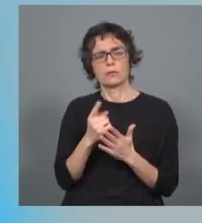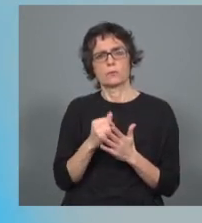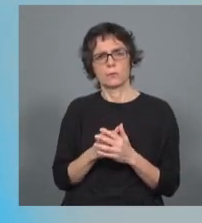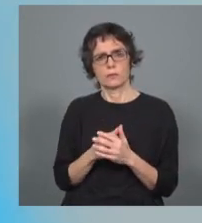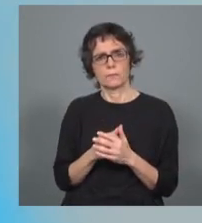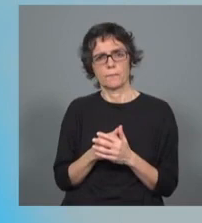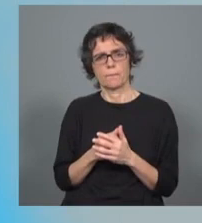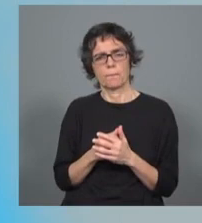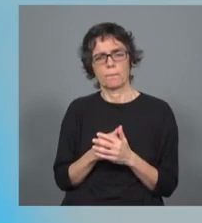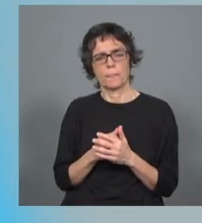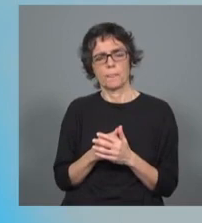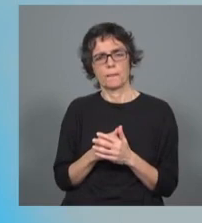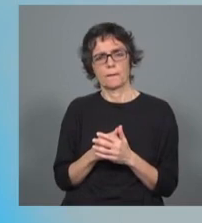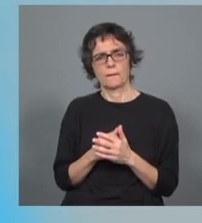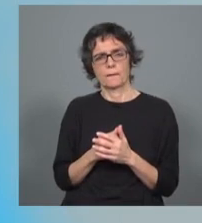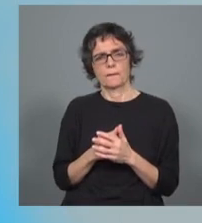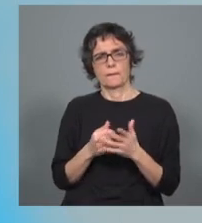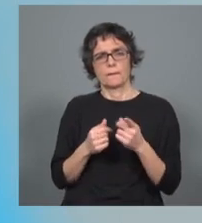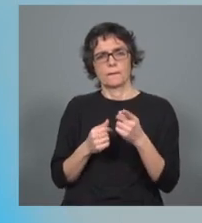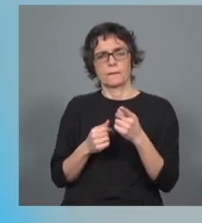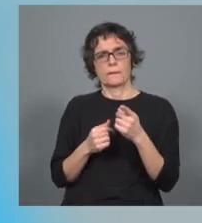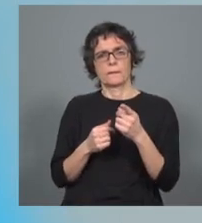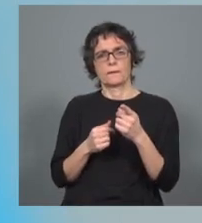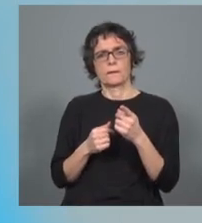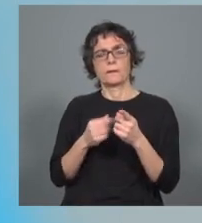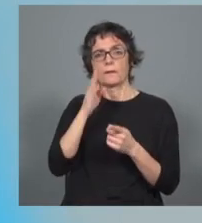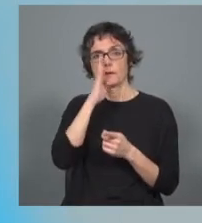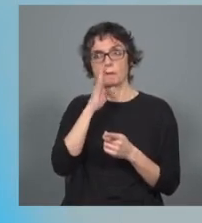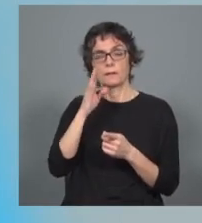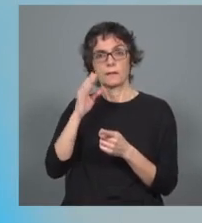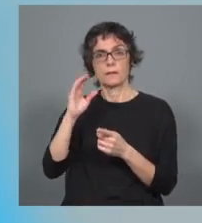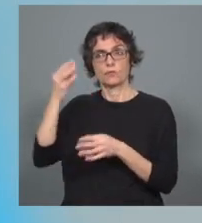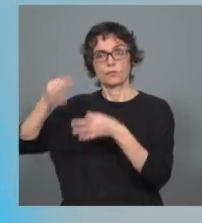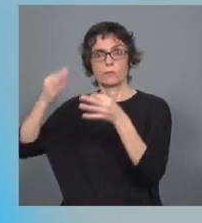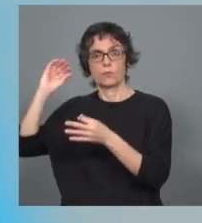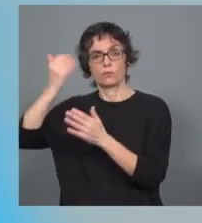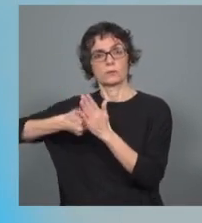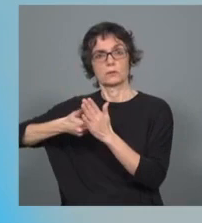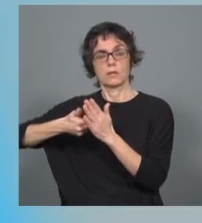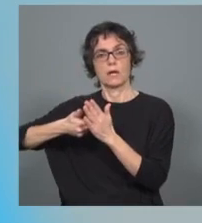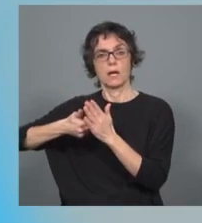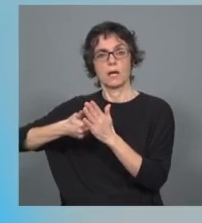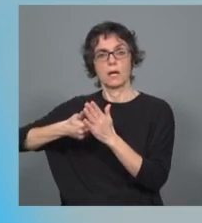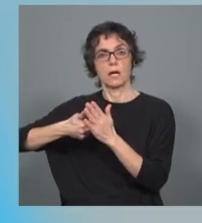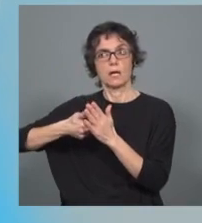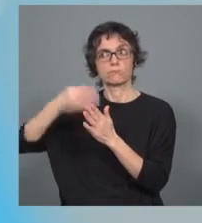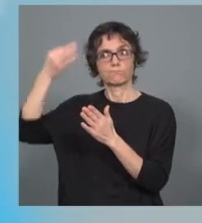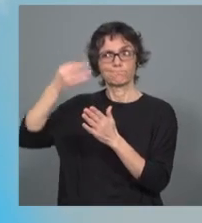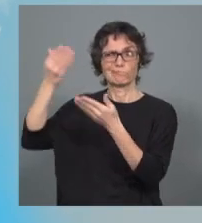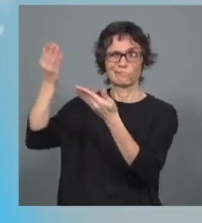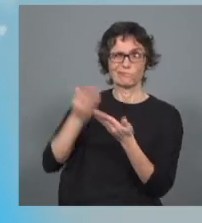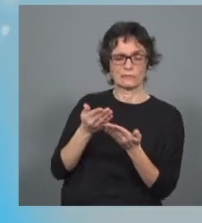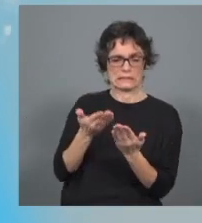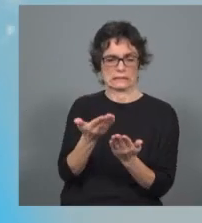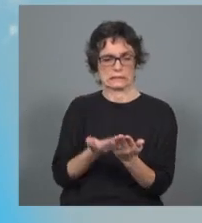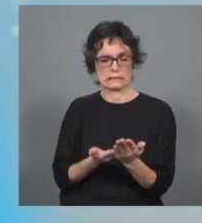se tomada a séria a exigência do Tribunal Constitucional, que iria ser difícil ou impossível fazer a tal